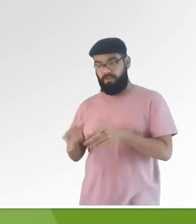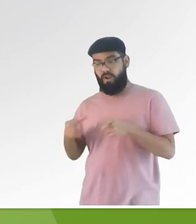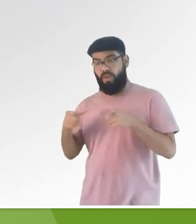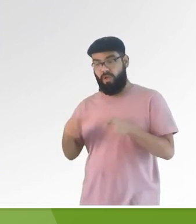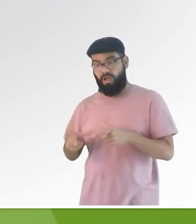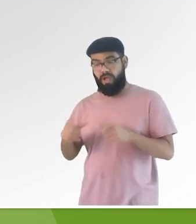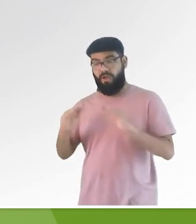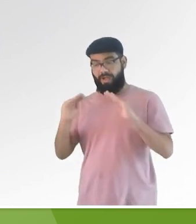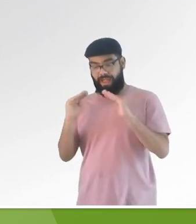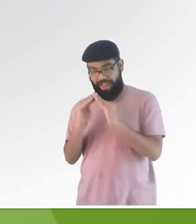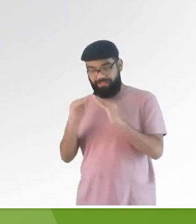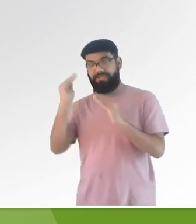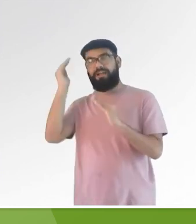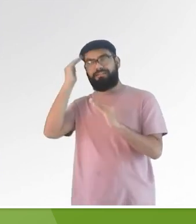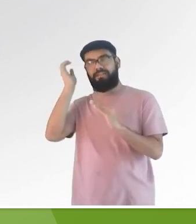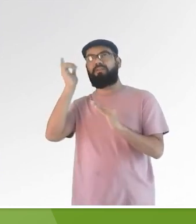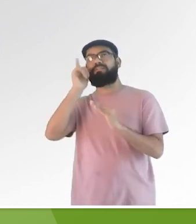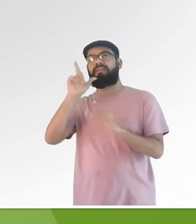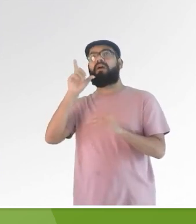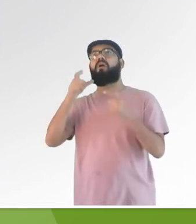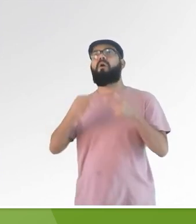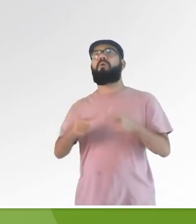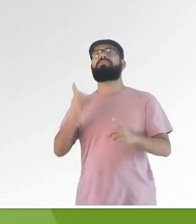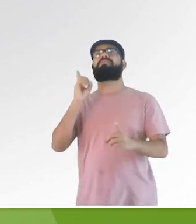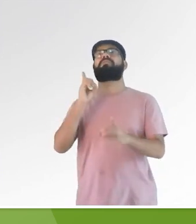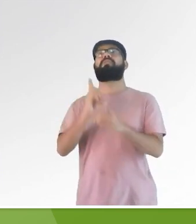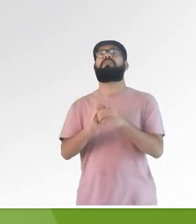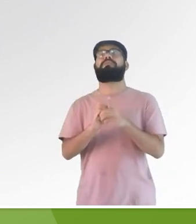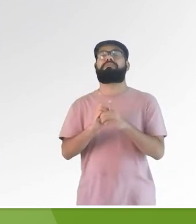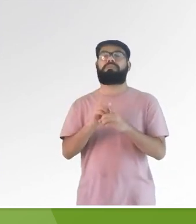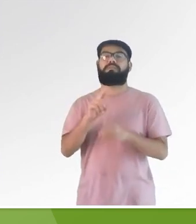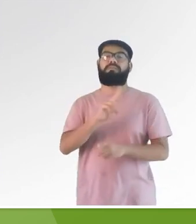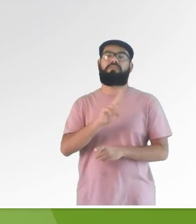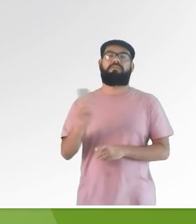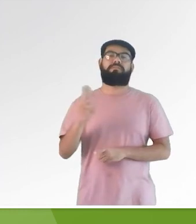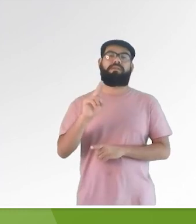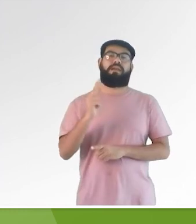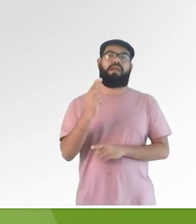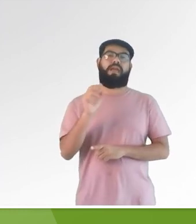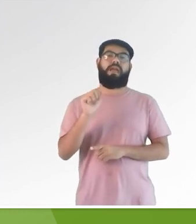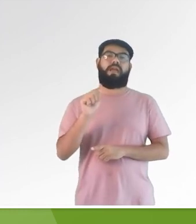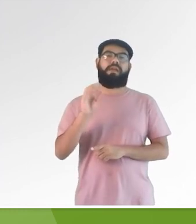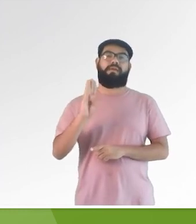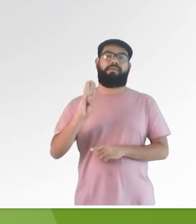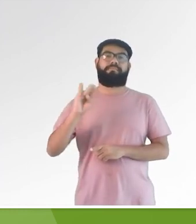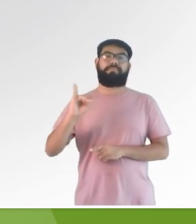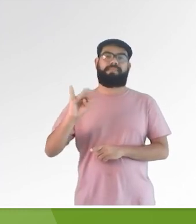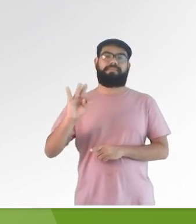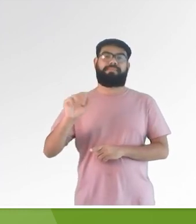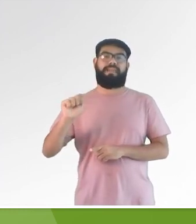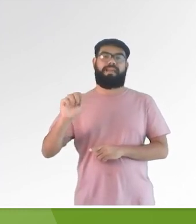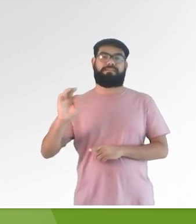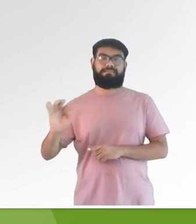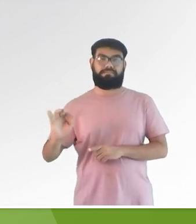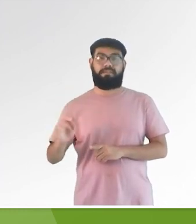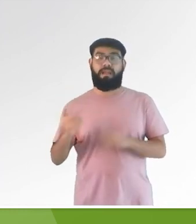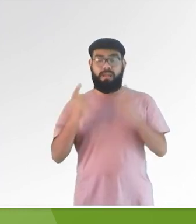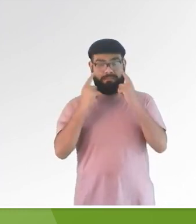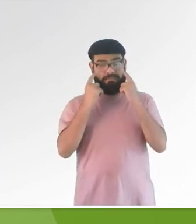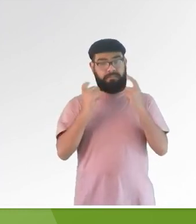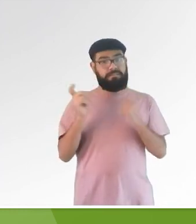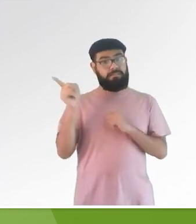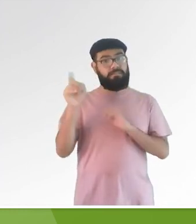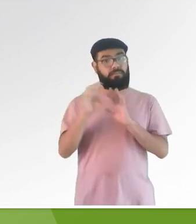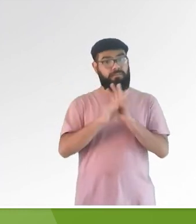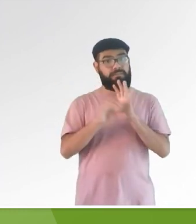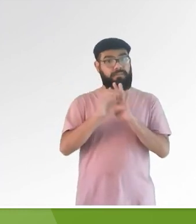consegue encontrar essas espécies, a gente chama de habitat. E o que é interessante daqui é que esse conceito, existem sim,